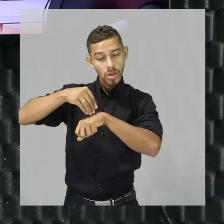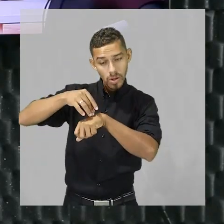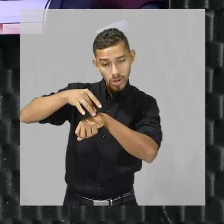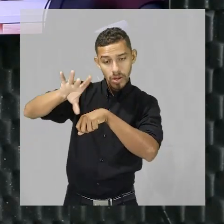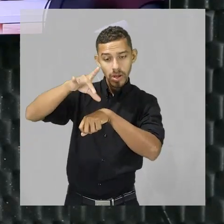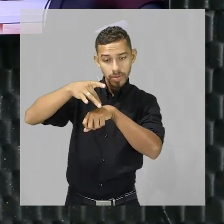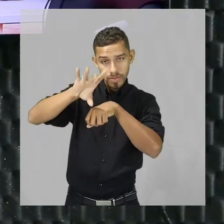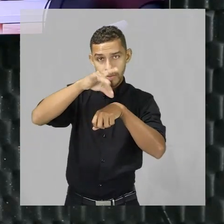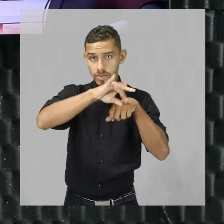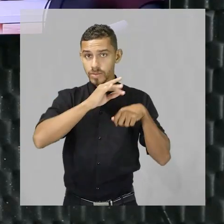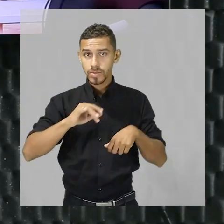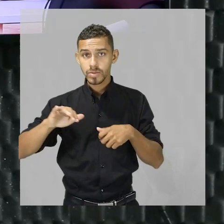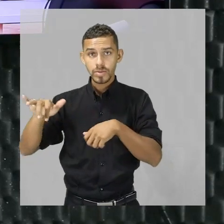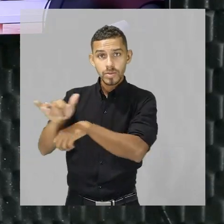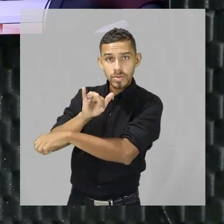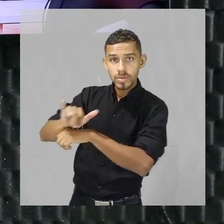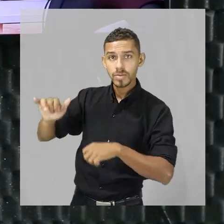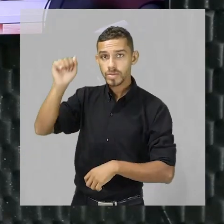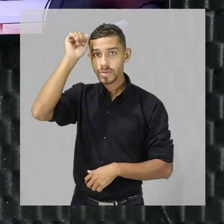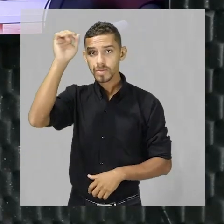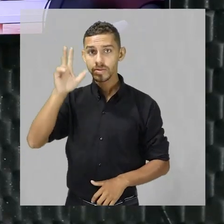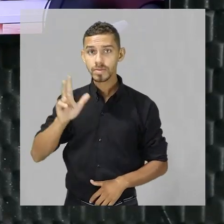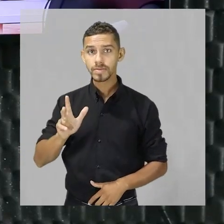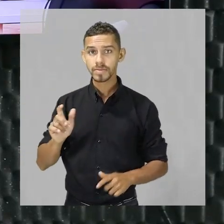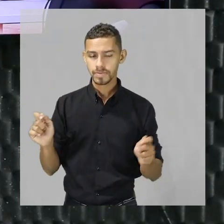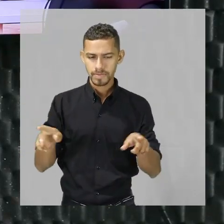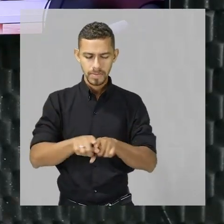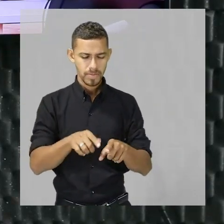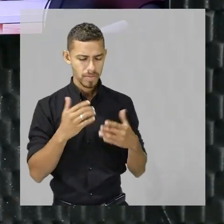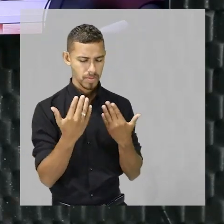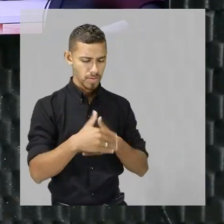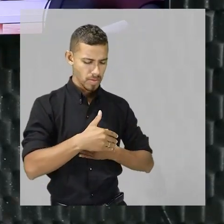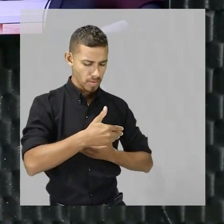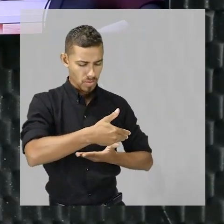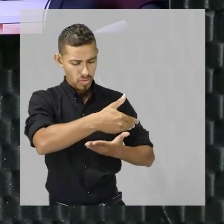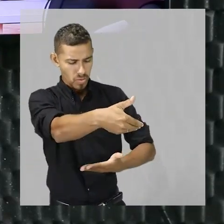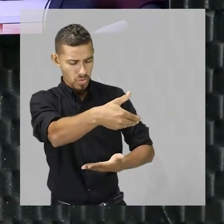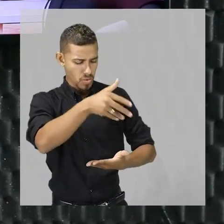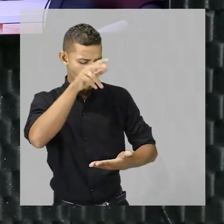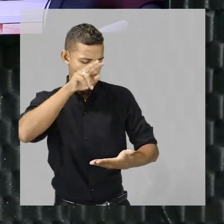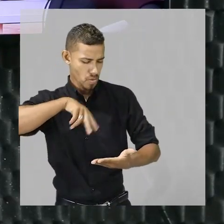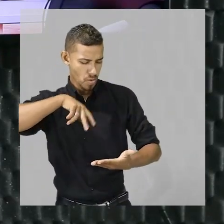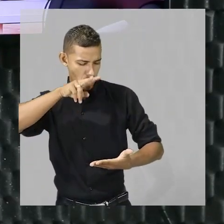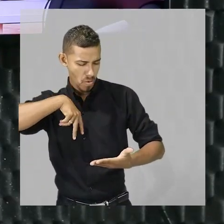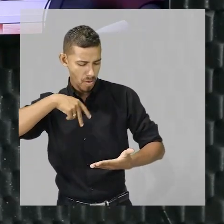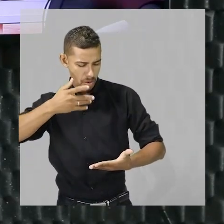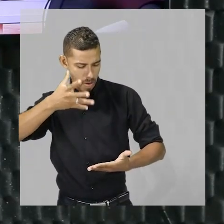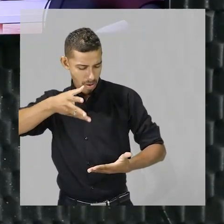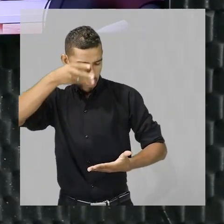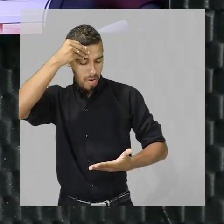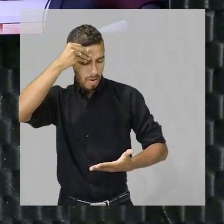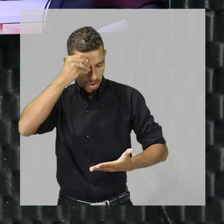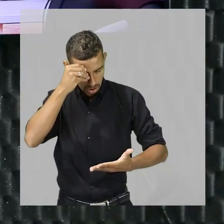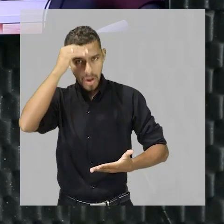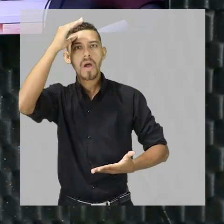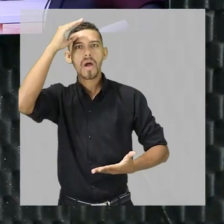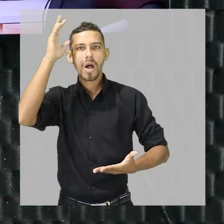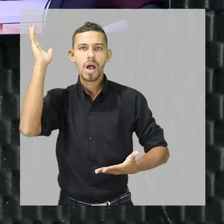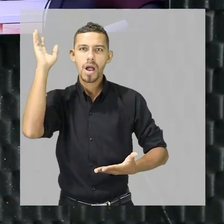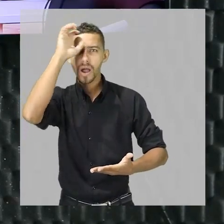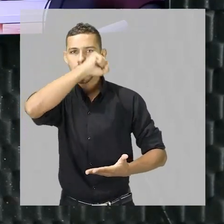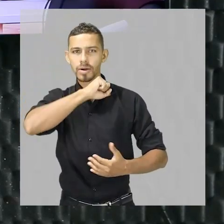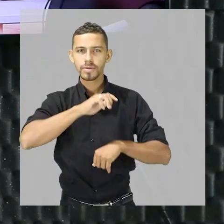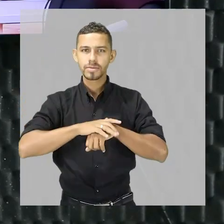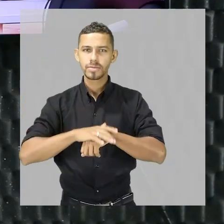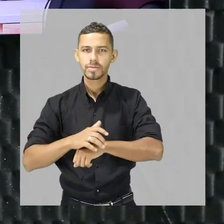ti, muita estratégia, para na hora da tua prova tu tá preparado de conteúdo, mas também preparado, né, emocionalmente,